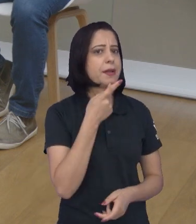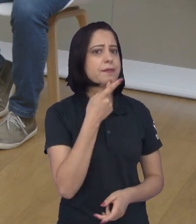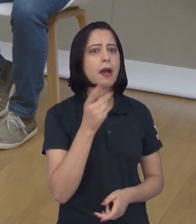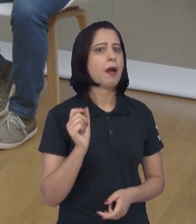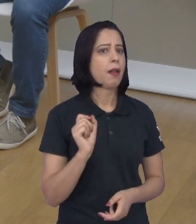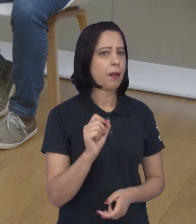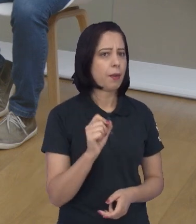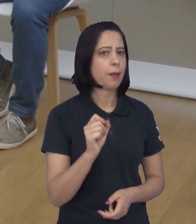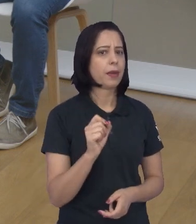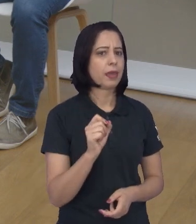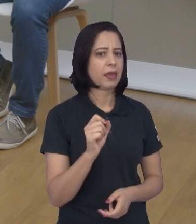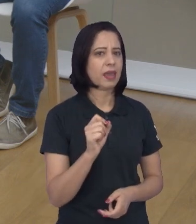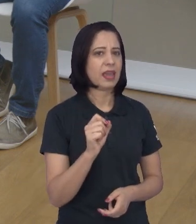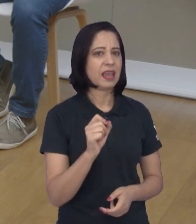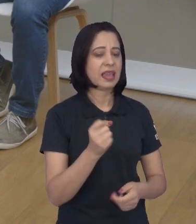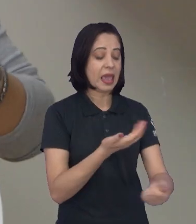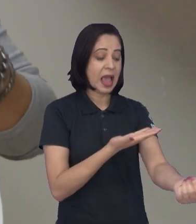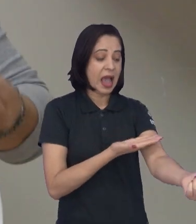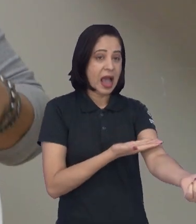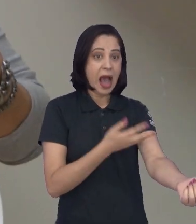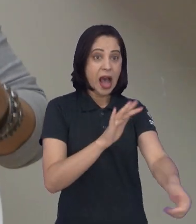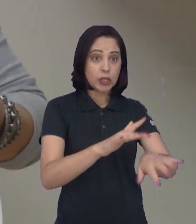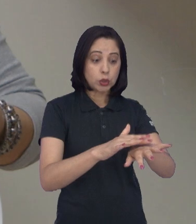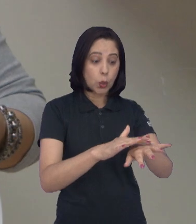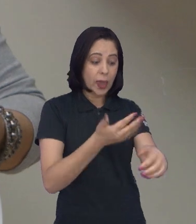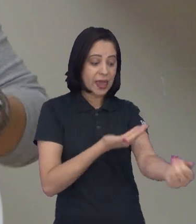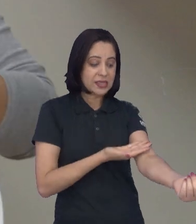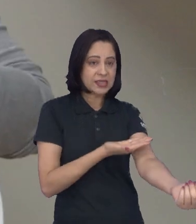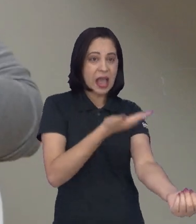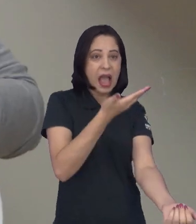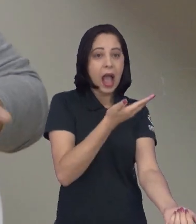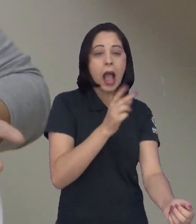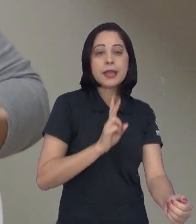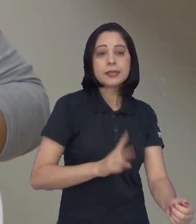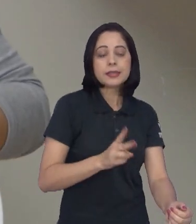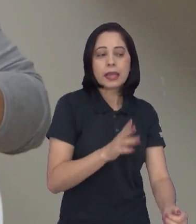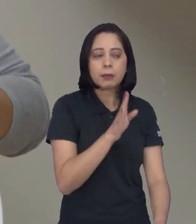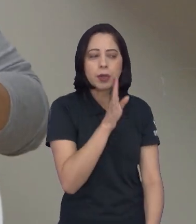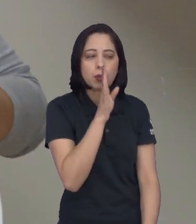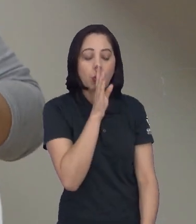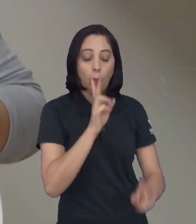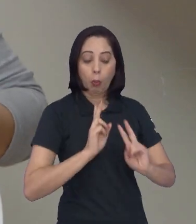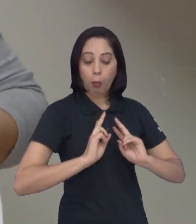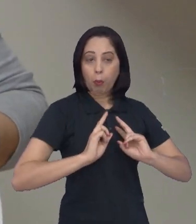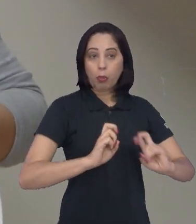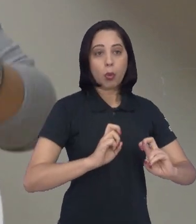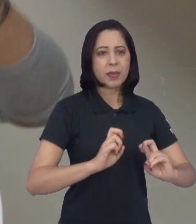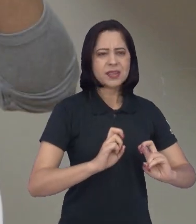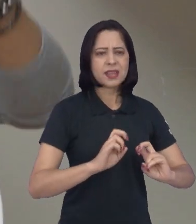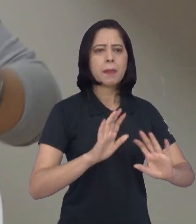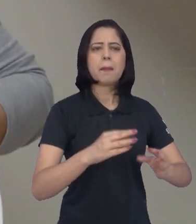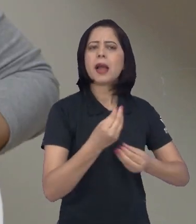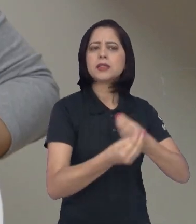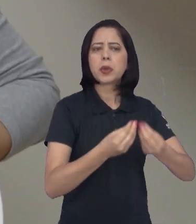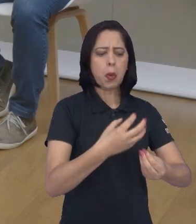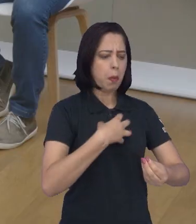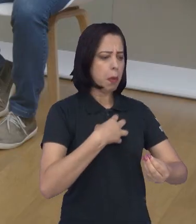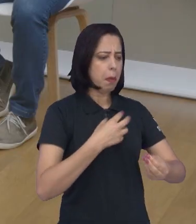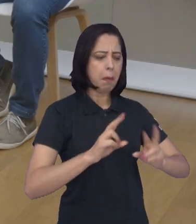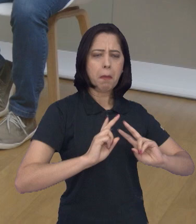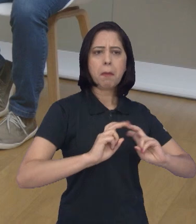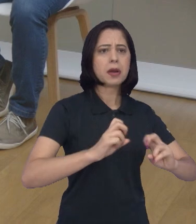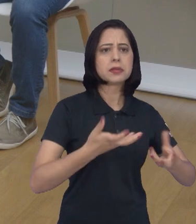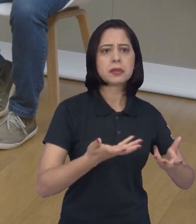alta é silenciosa Mas quais os sintomas como que as pessoas podem perceber de repente que estão com a pressão alterada